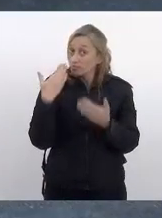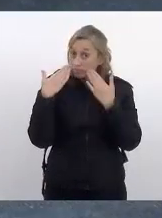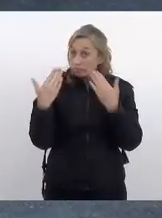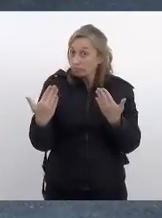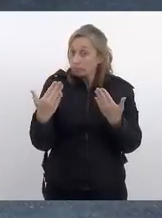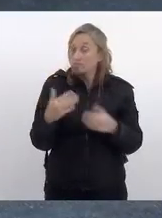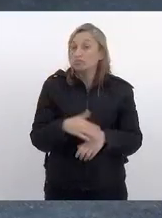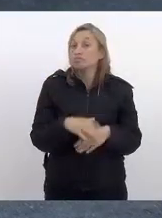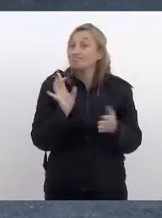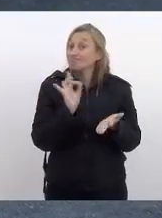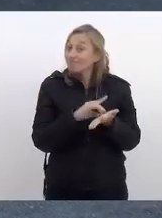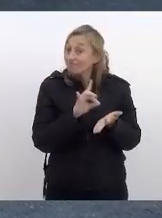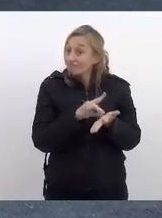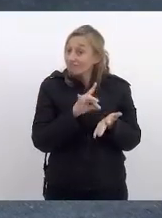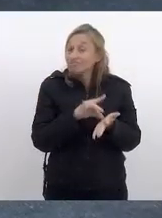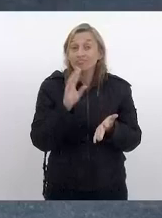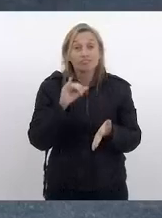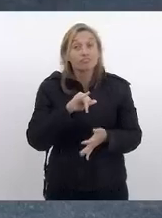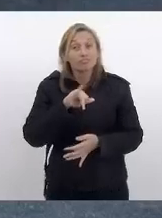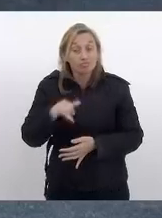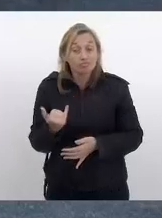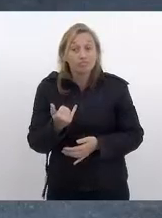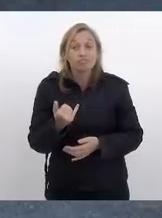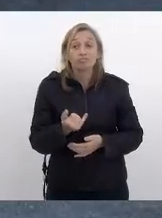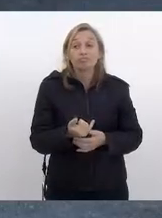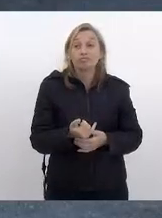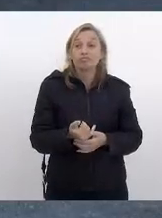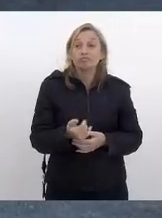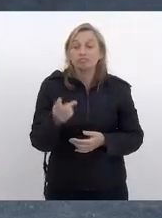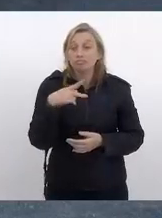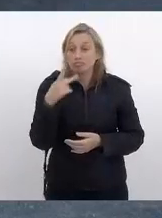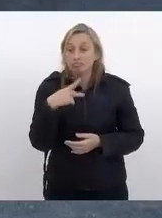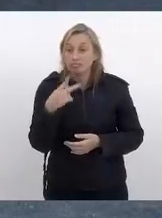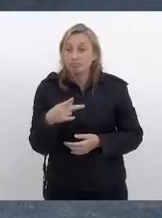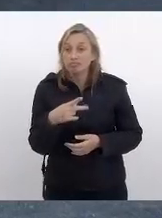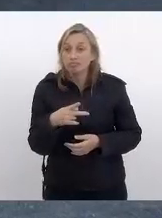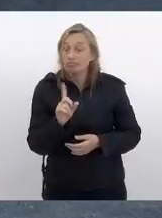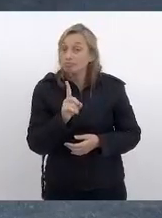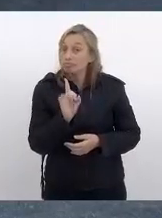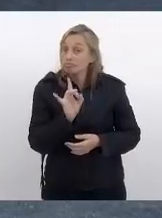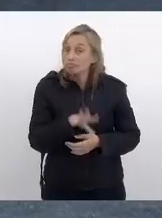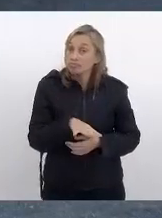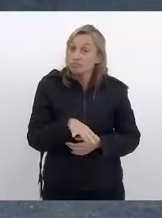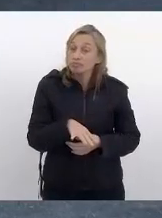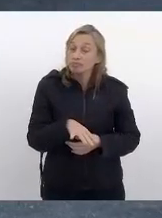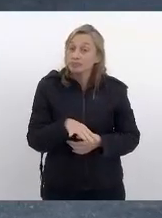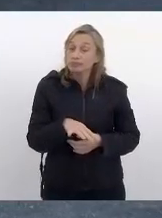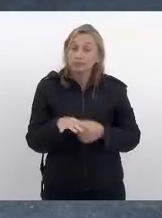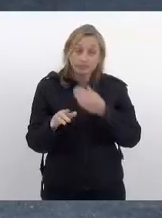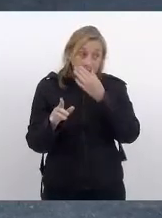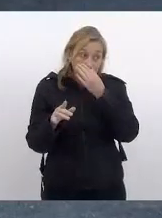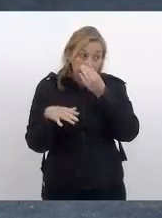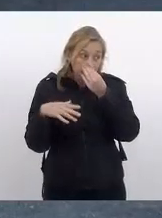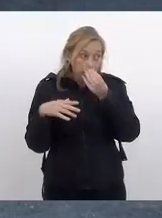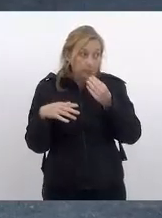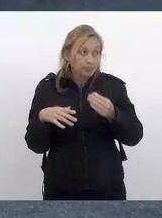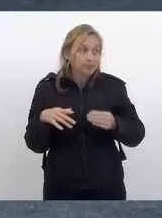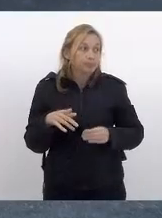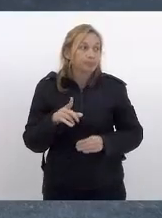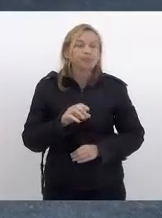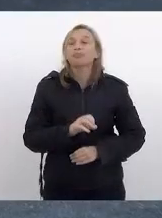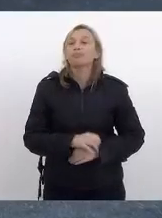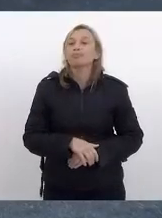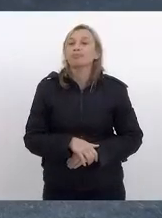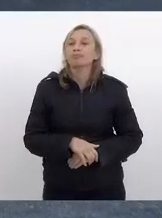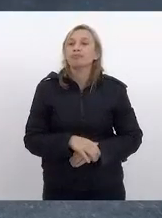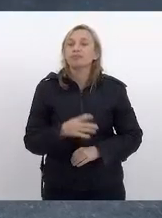apresentei e na verdade eu aproveito para fazer neste a Paty não só o endosso a menção que você ser essa